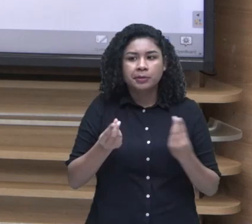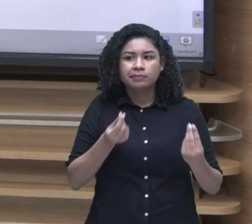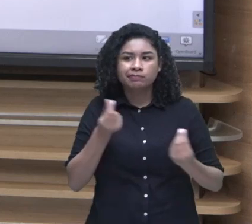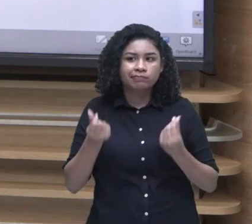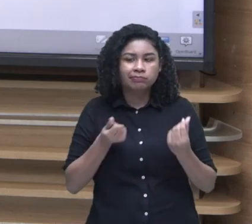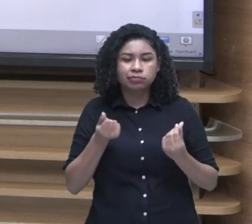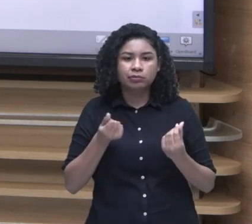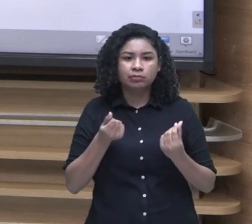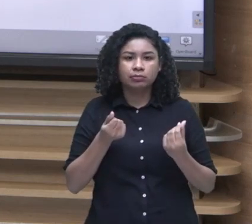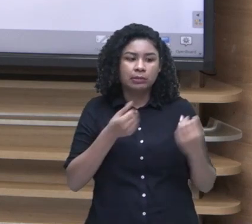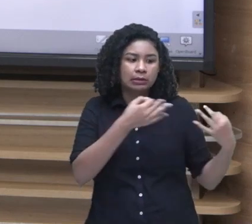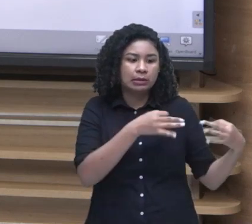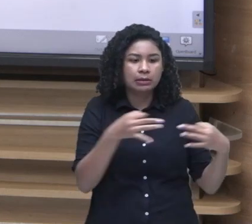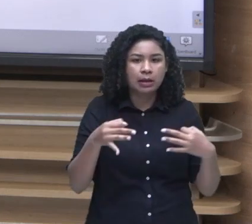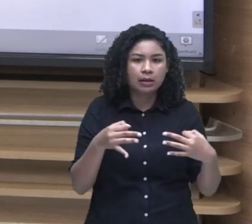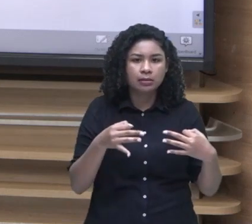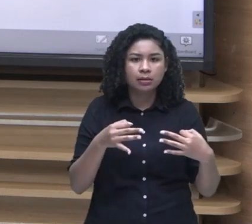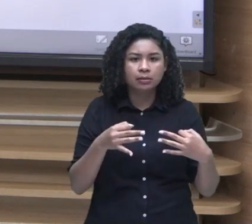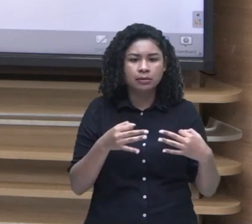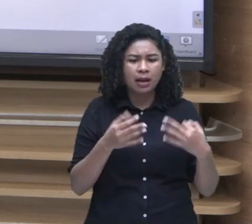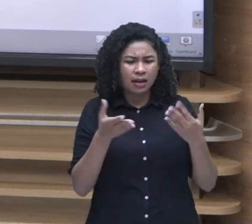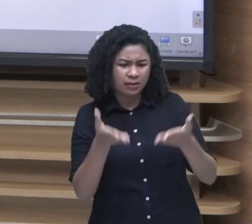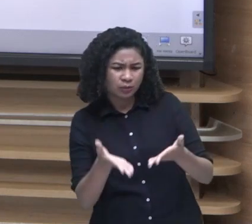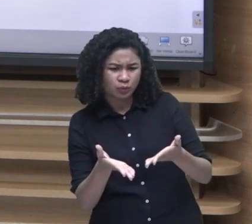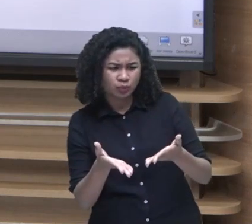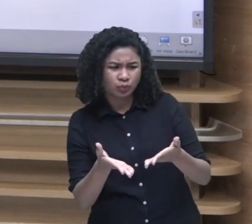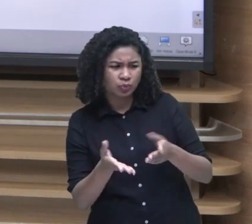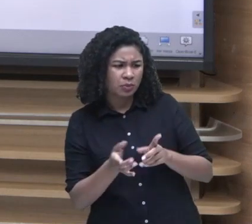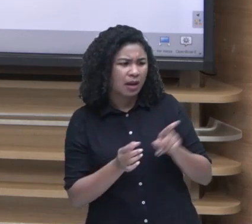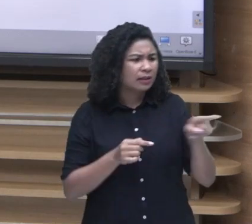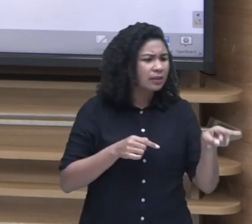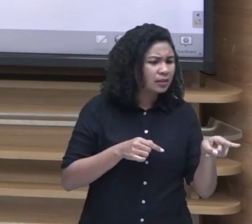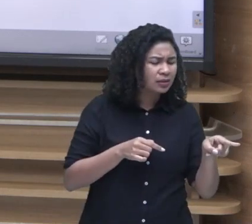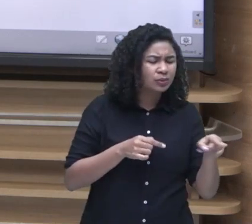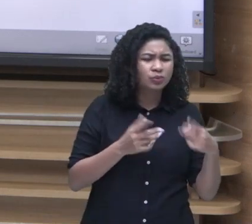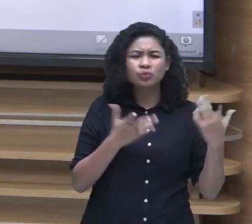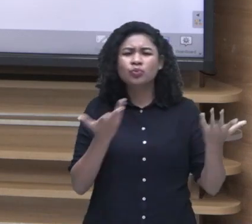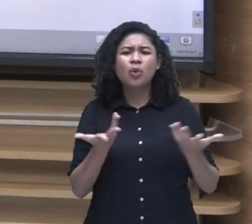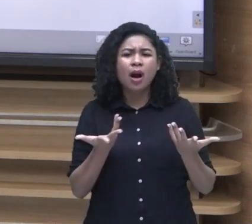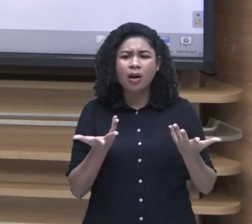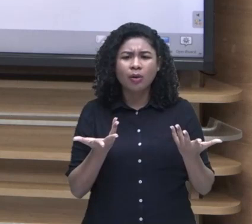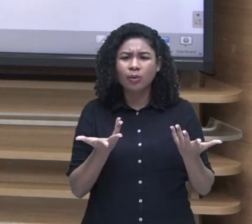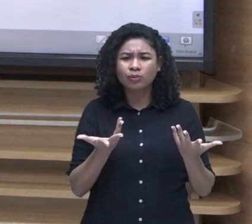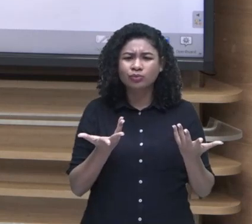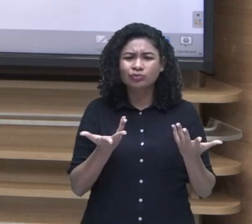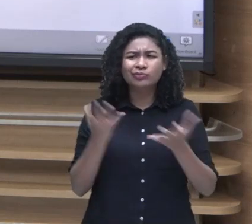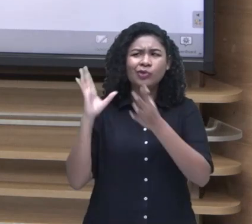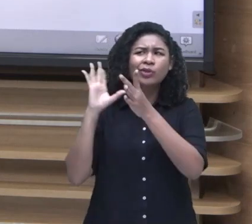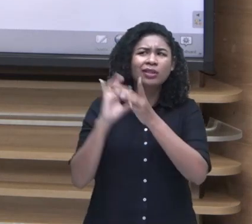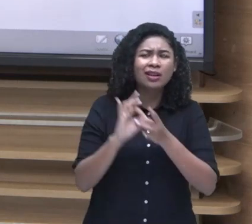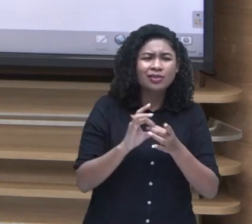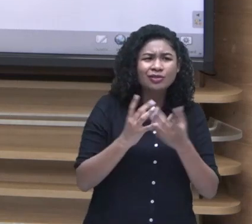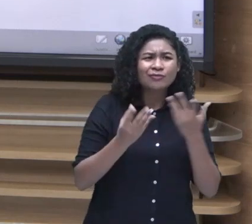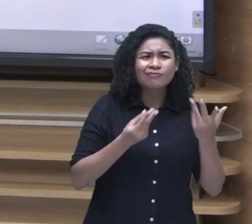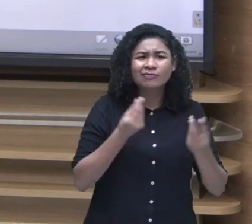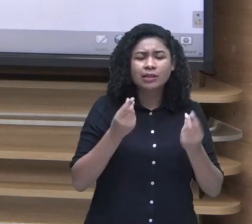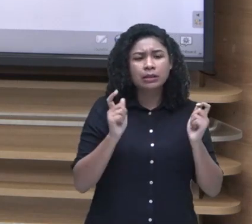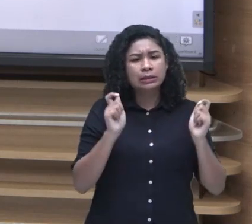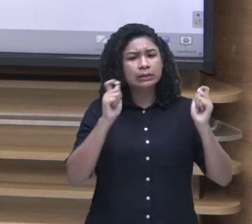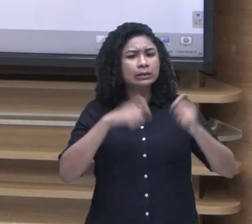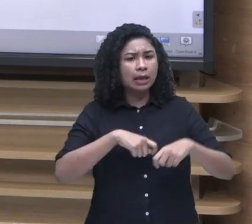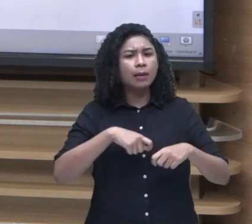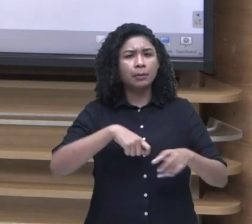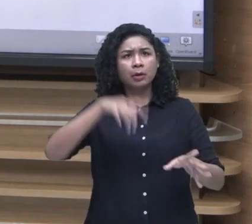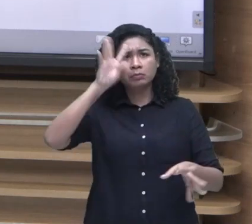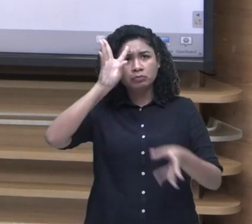um consenso. Será que é isto? Será que é desse jeito? Né? Porque você vai ter possibilidades